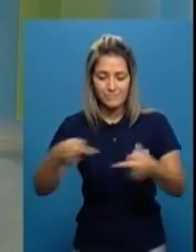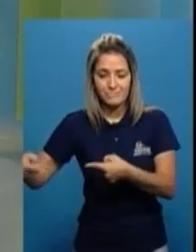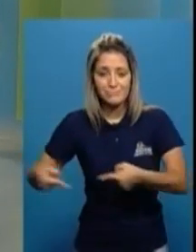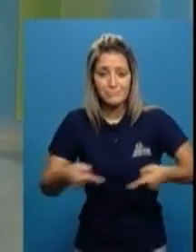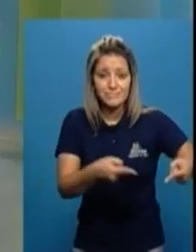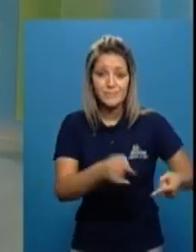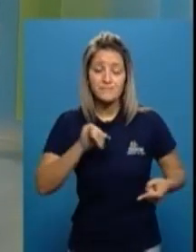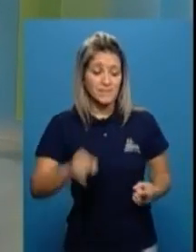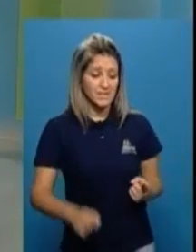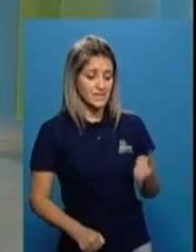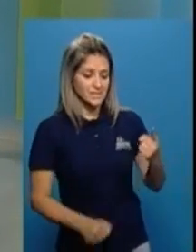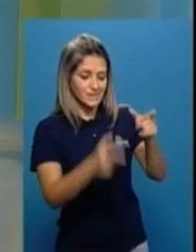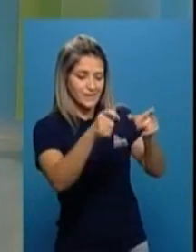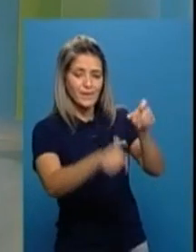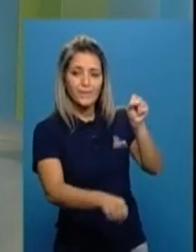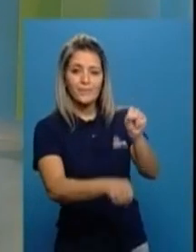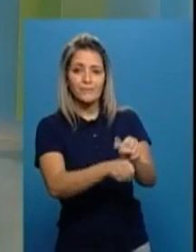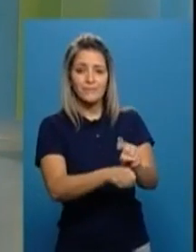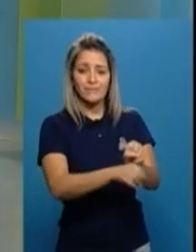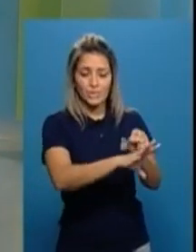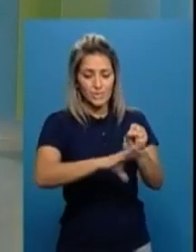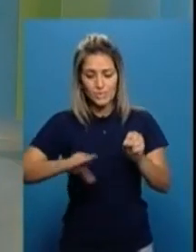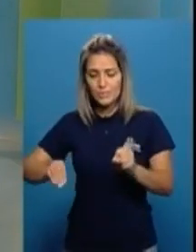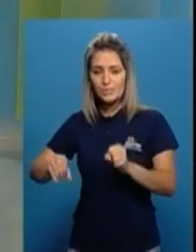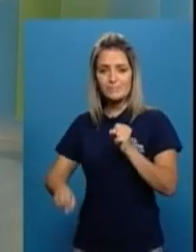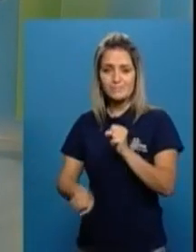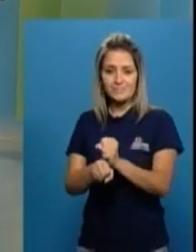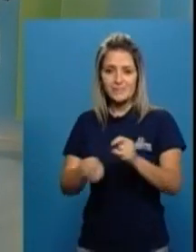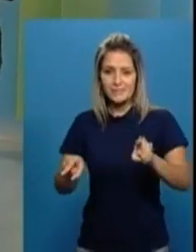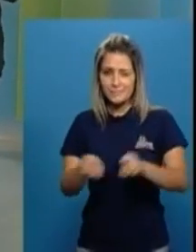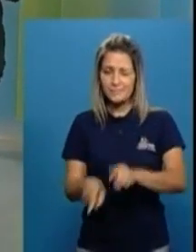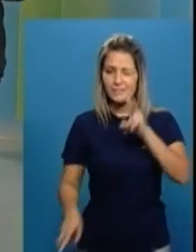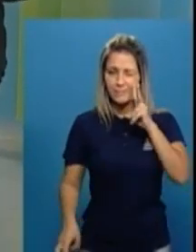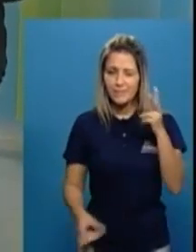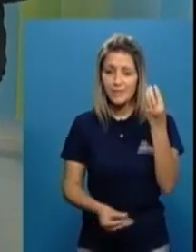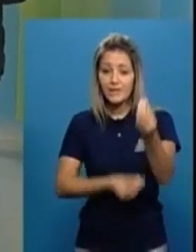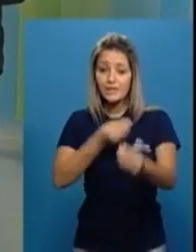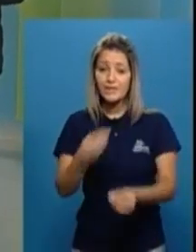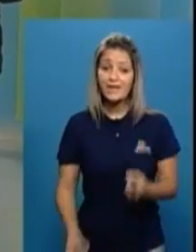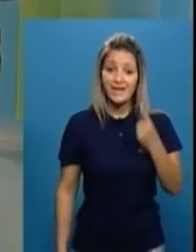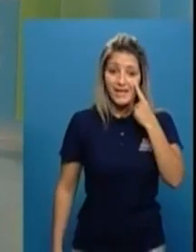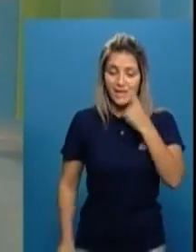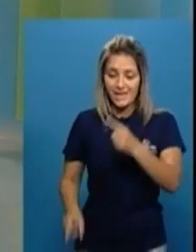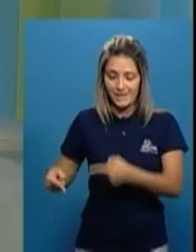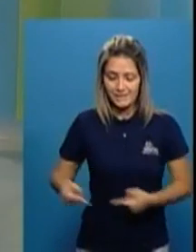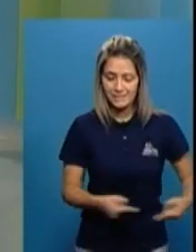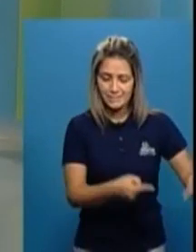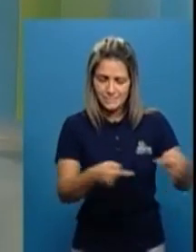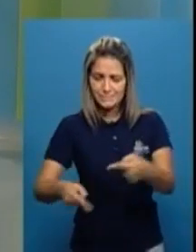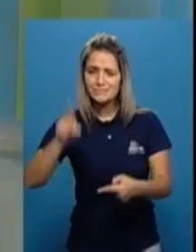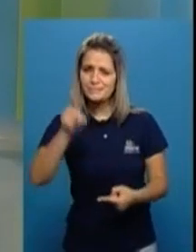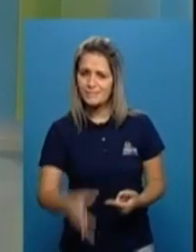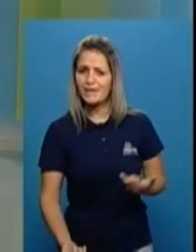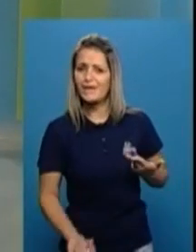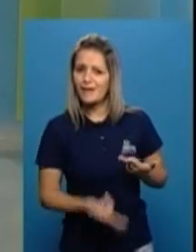uma operação para, toda a fila para. Então, ainda assim, esse é um dos layouts mais